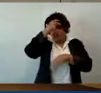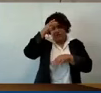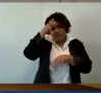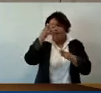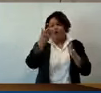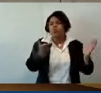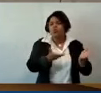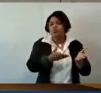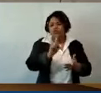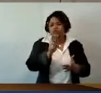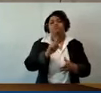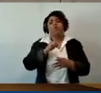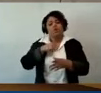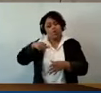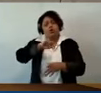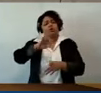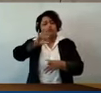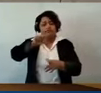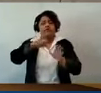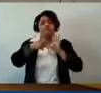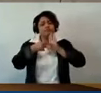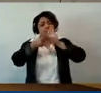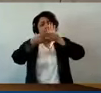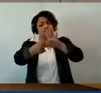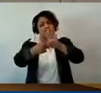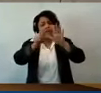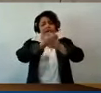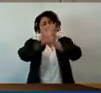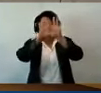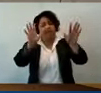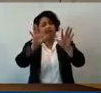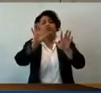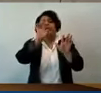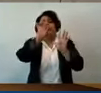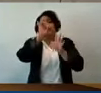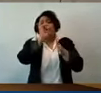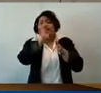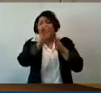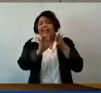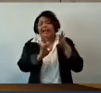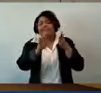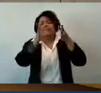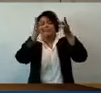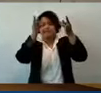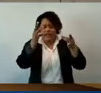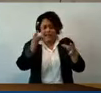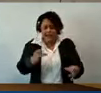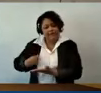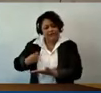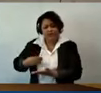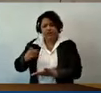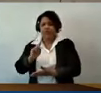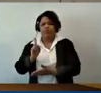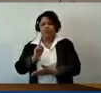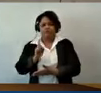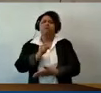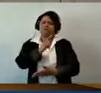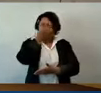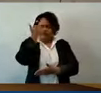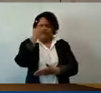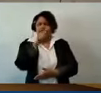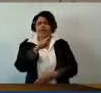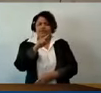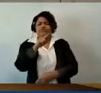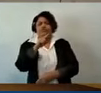cada detalhe para que o cidadão entenda o porquê Belo Horizonte está da forma que está. Quero